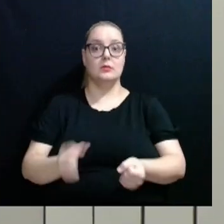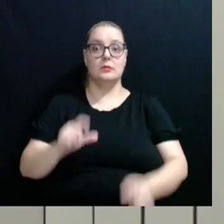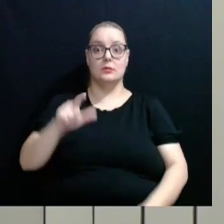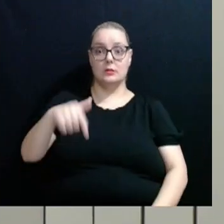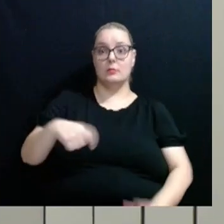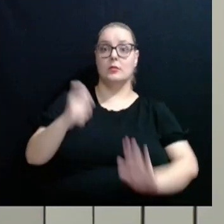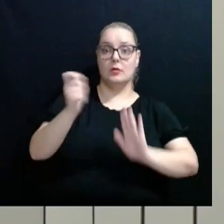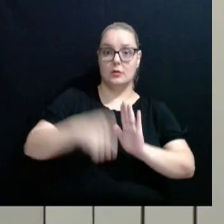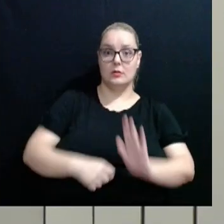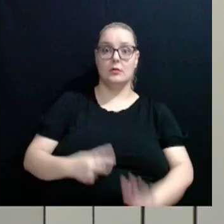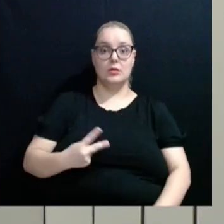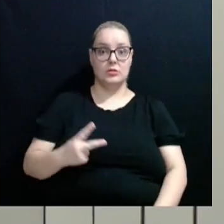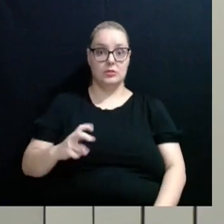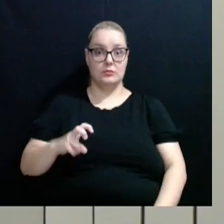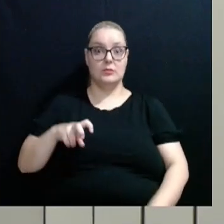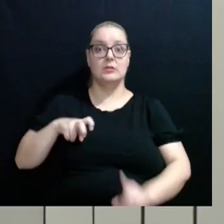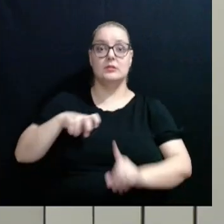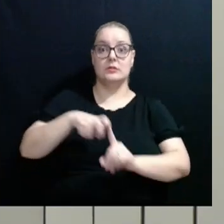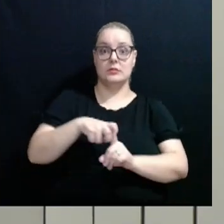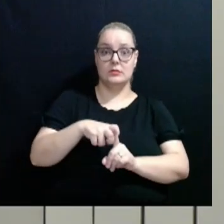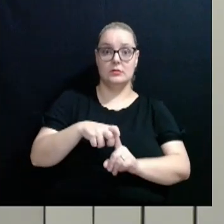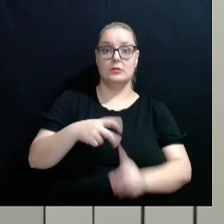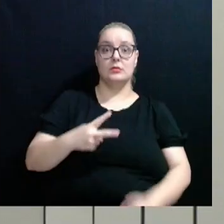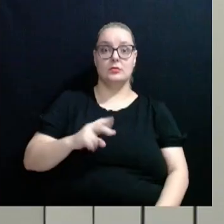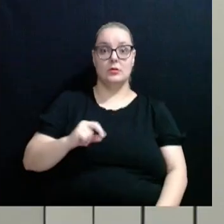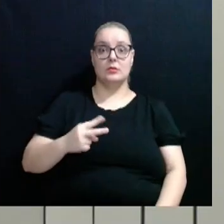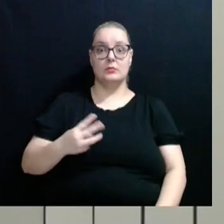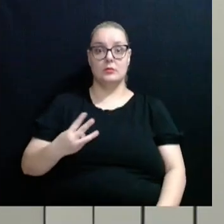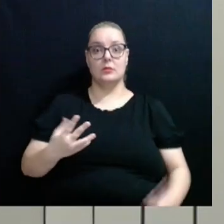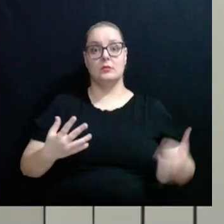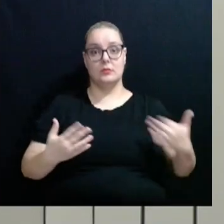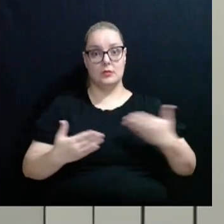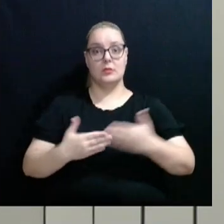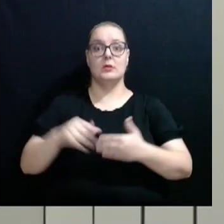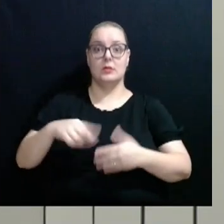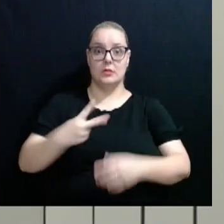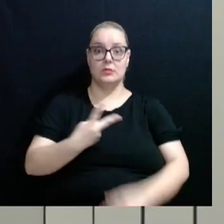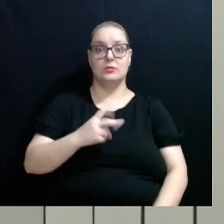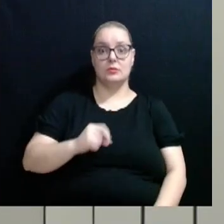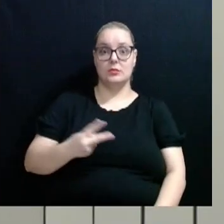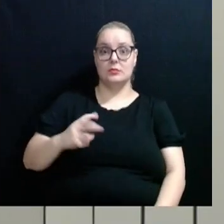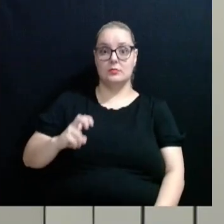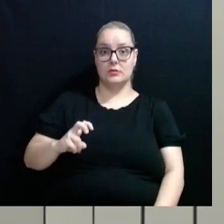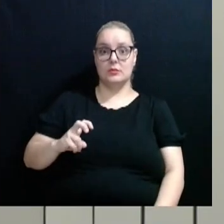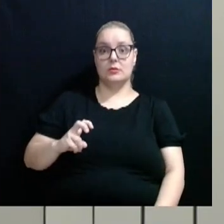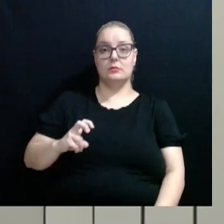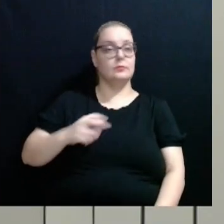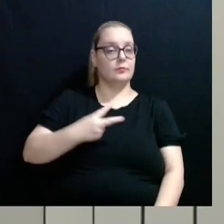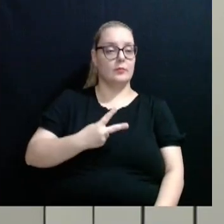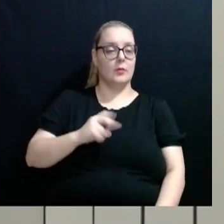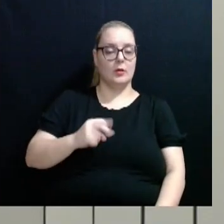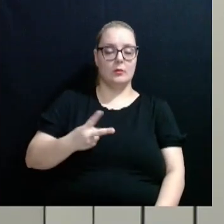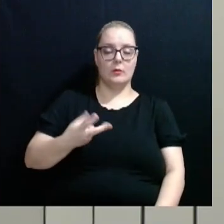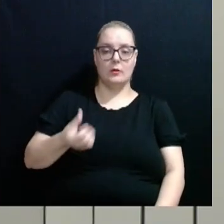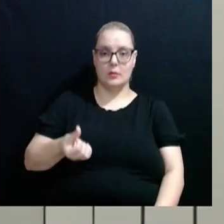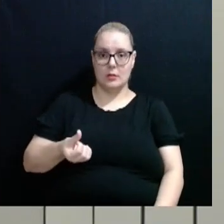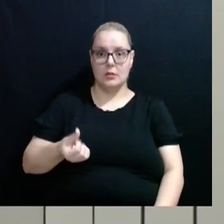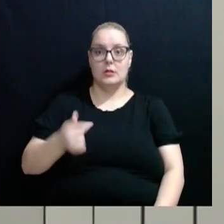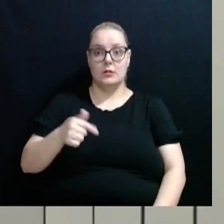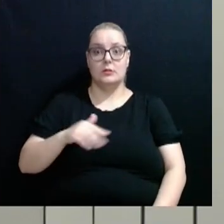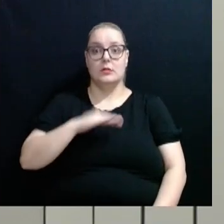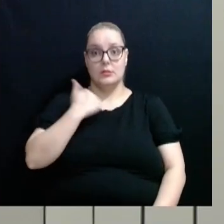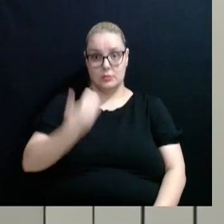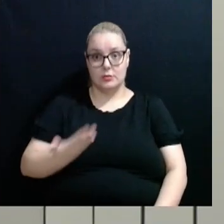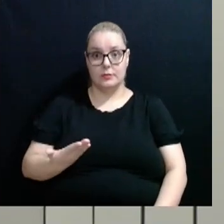25 acidentes entre 2023 e este ano, 7 deles com vítimas. 2 câmeras com visão 360